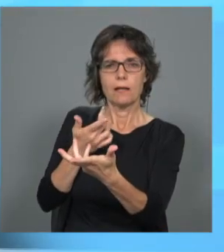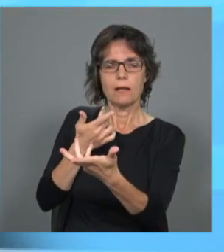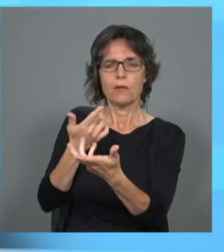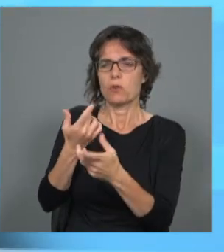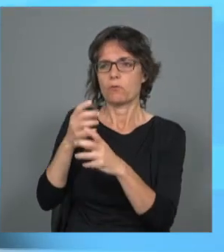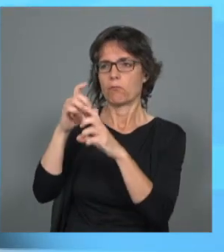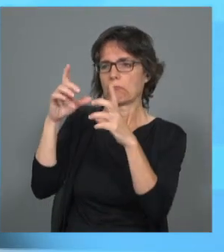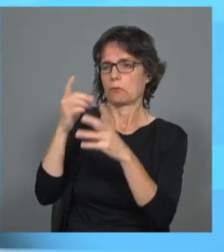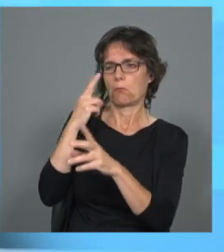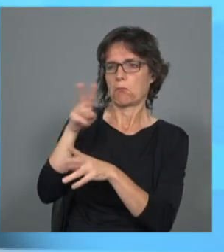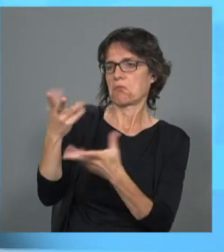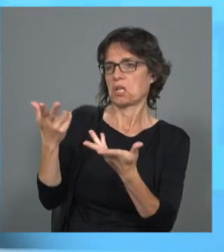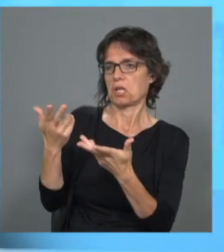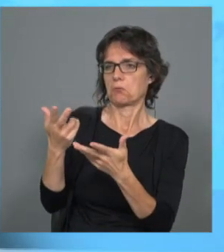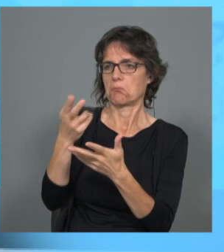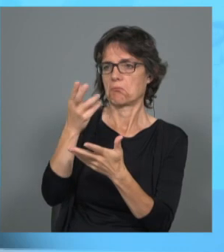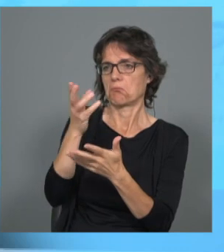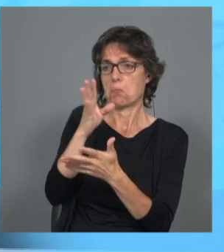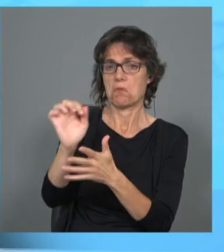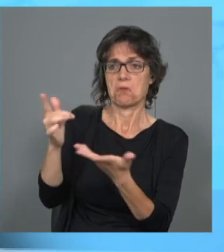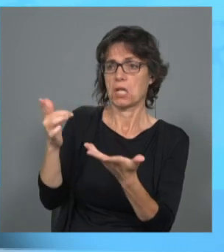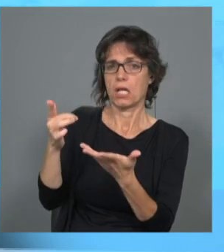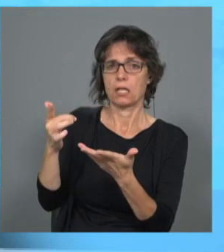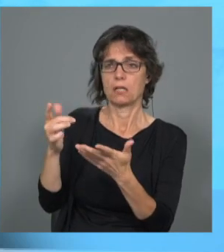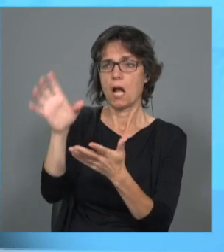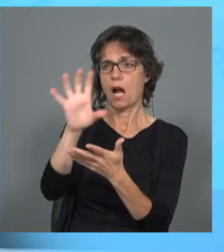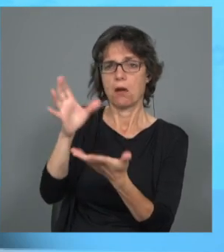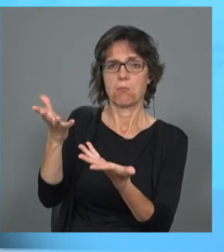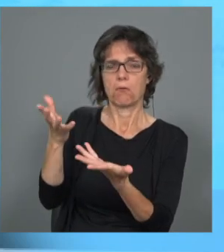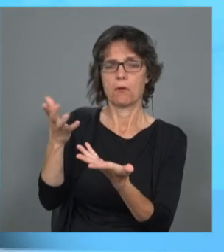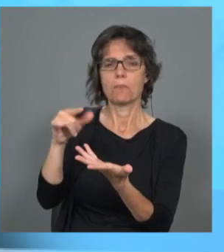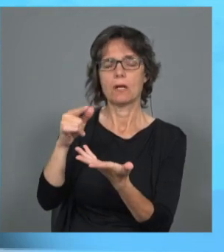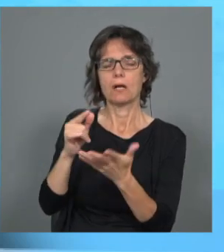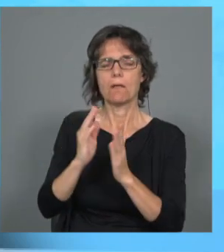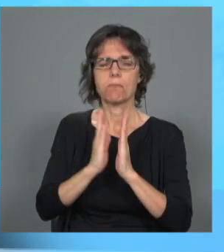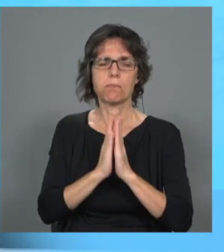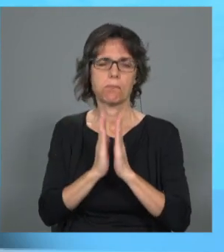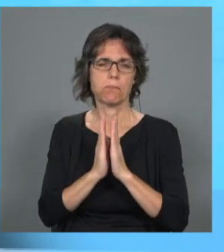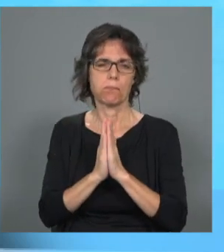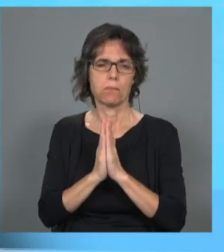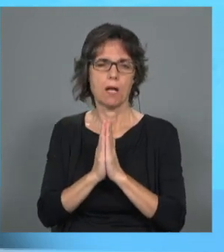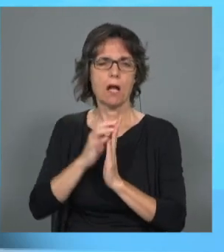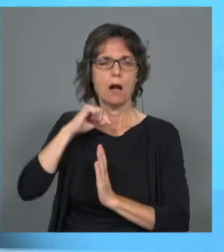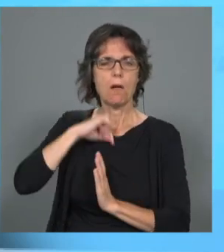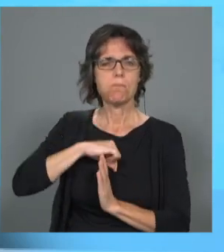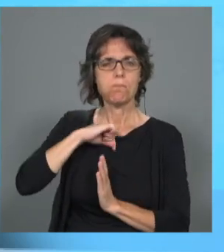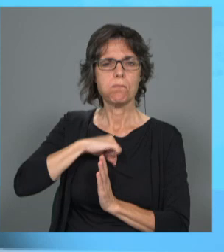vista, com aquilo que o outro faz exteriormente, mas nesta questão do fenómeno religioso, como é que o outro vive a sua